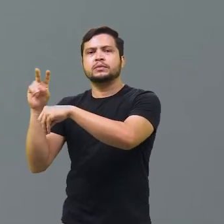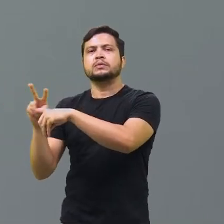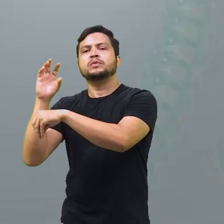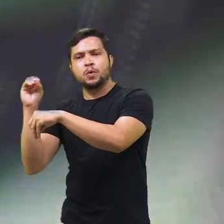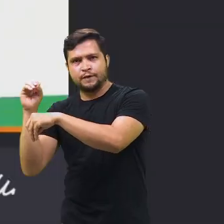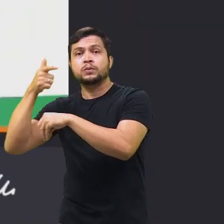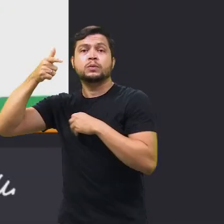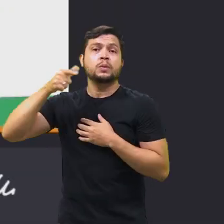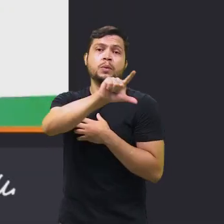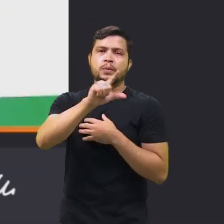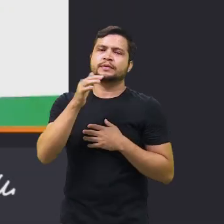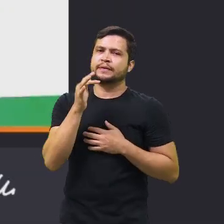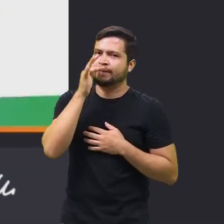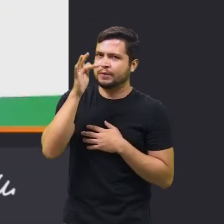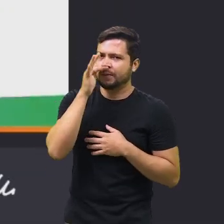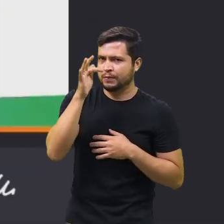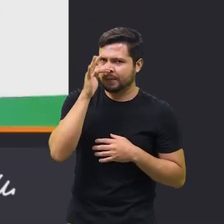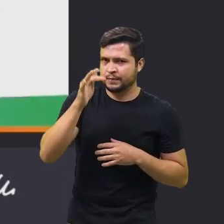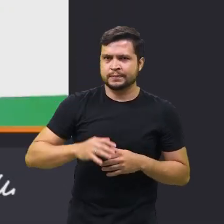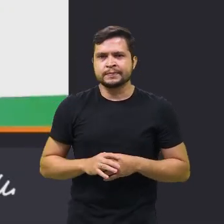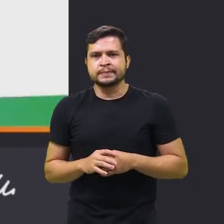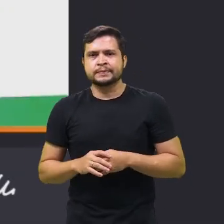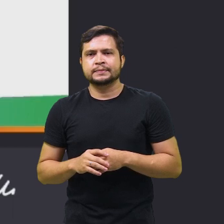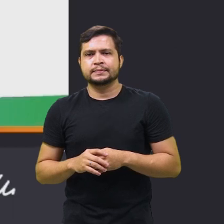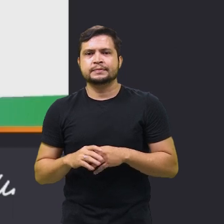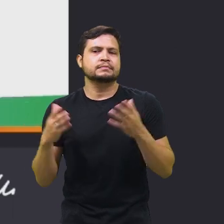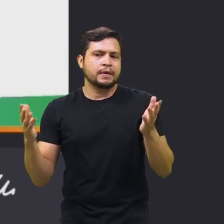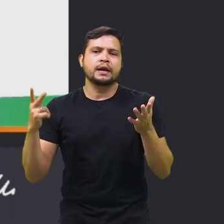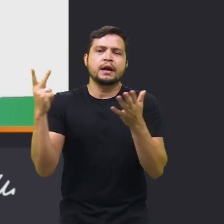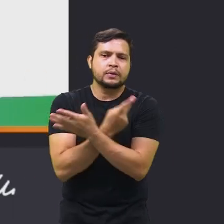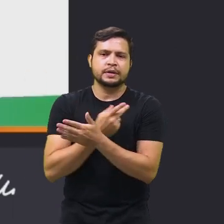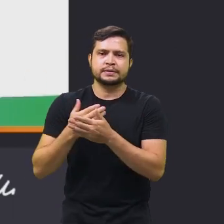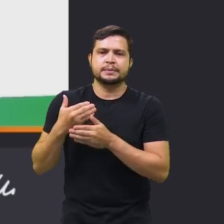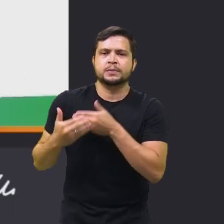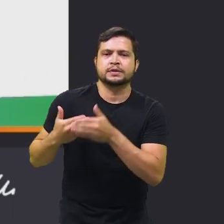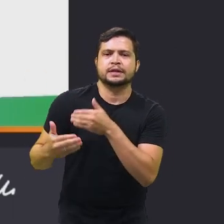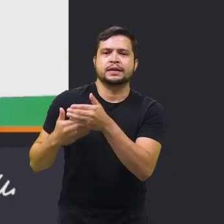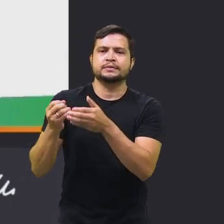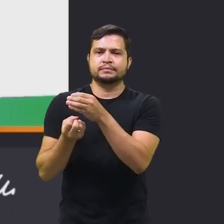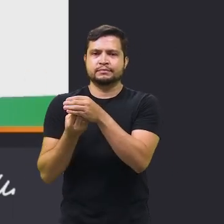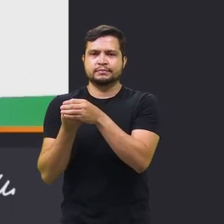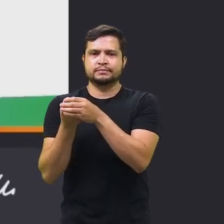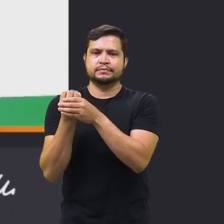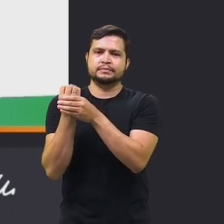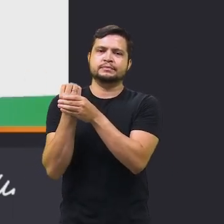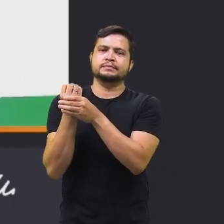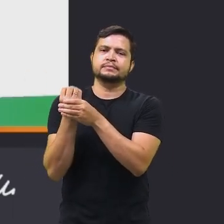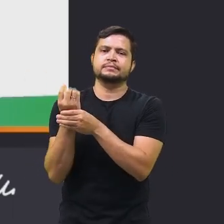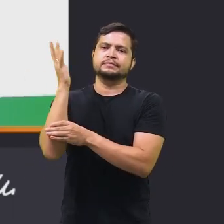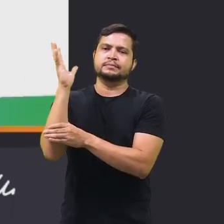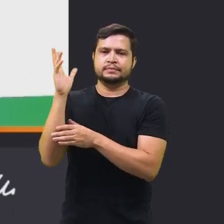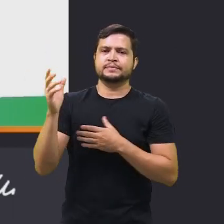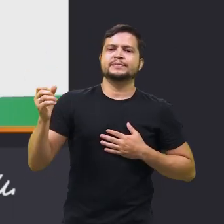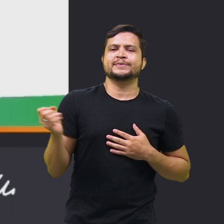flor, né? Da outra flor que está em outro espaço. E aí acontecendo esse processo reprodutivo, né? Para essas